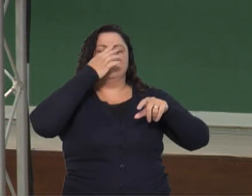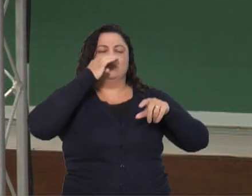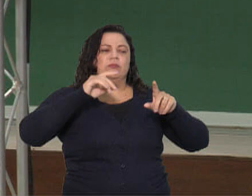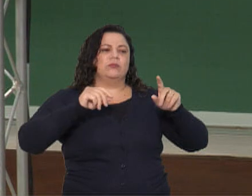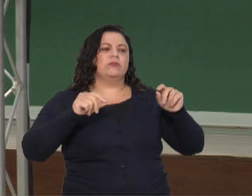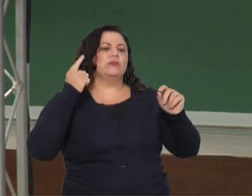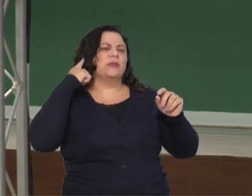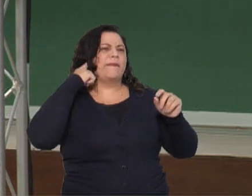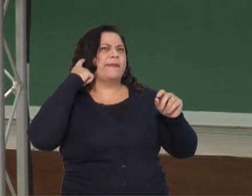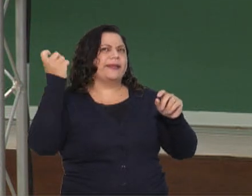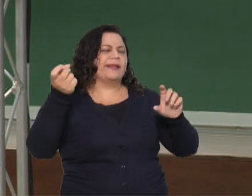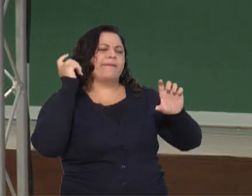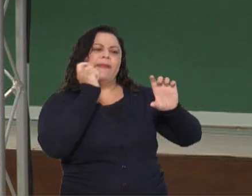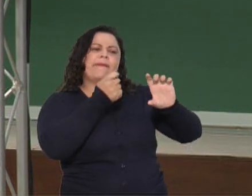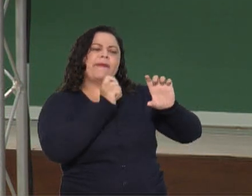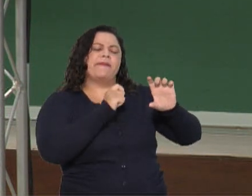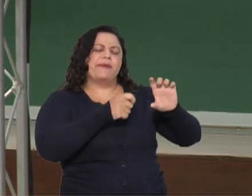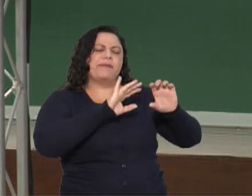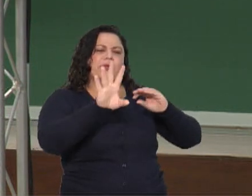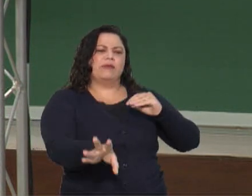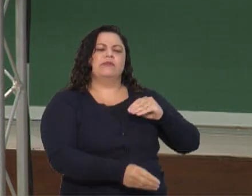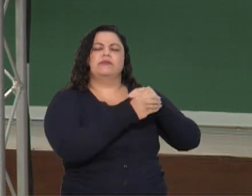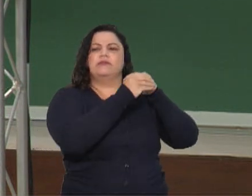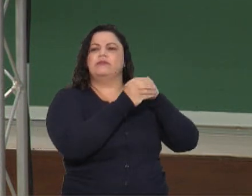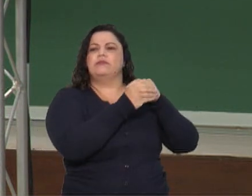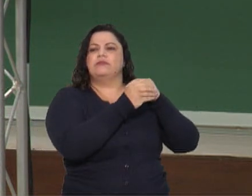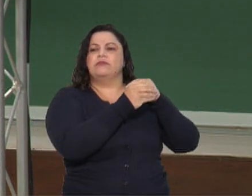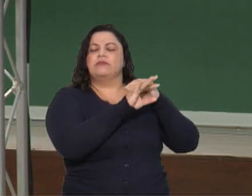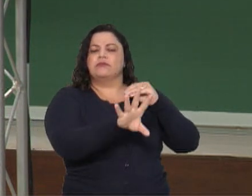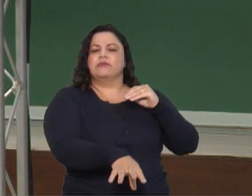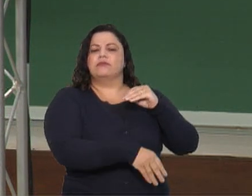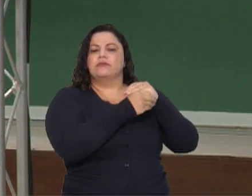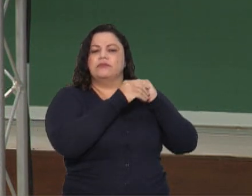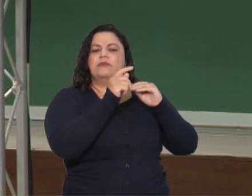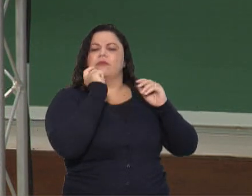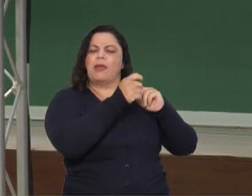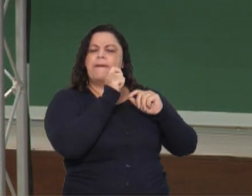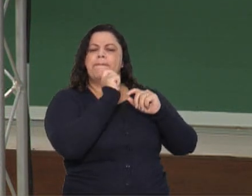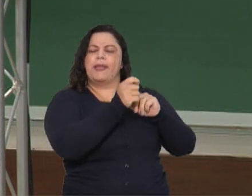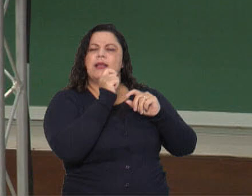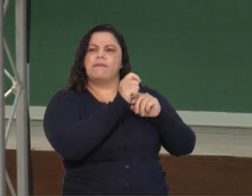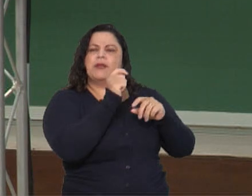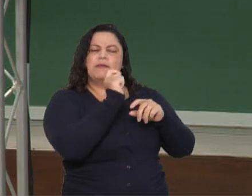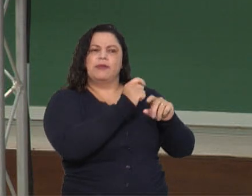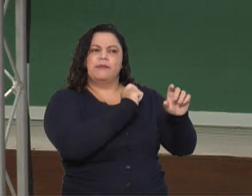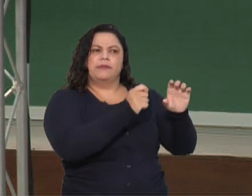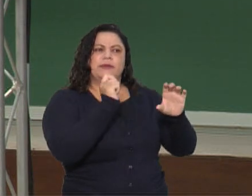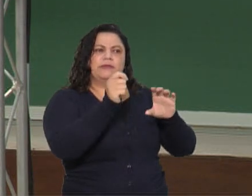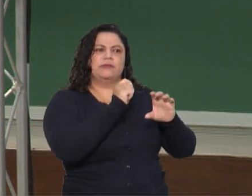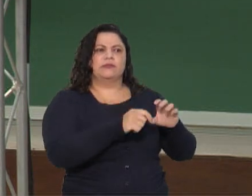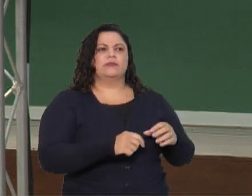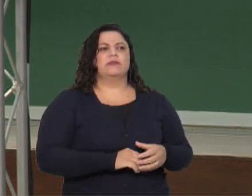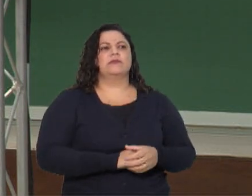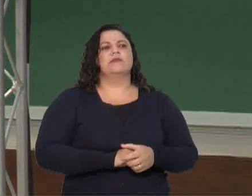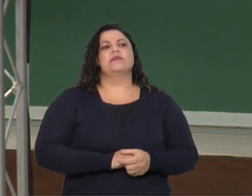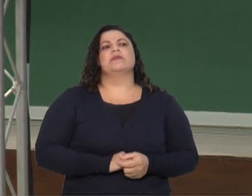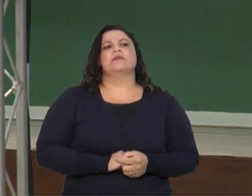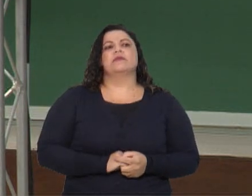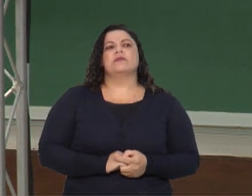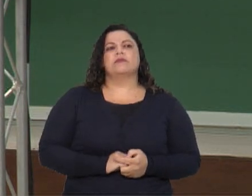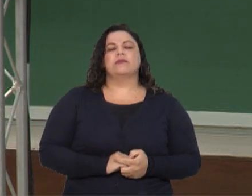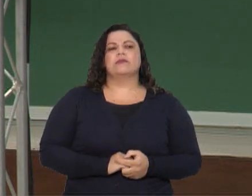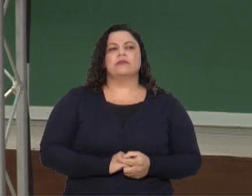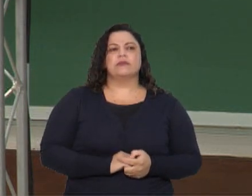música. Então, ele já está incorporando esse material. Então, algo que a princípio não se imaginava como música, passa a poder